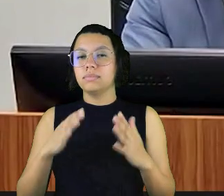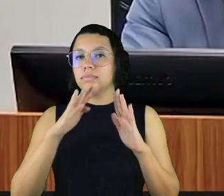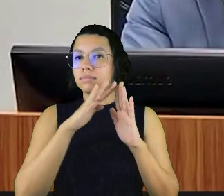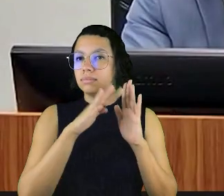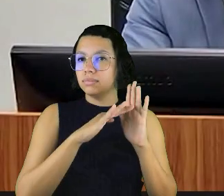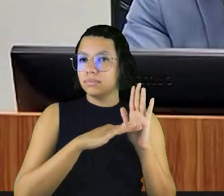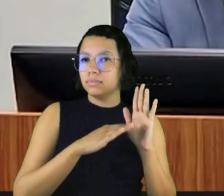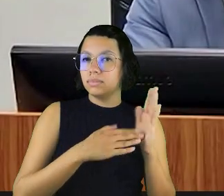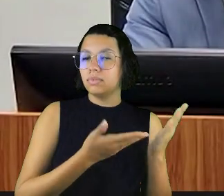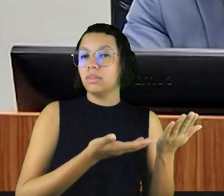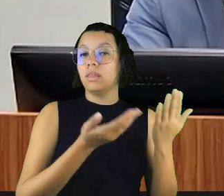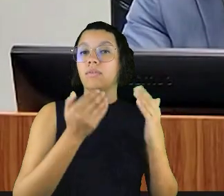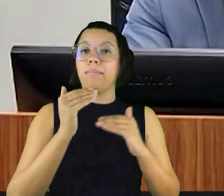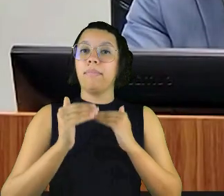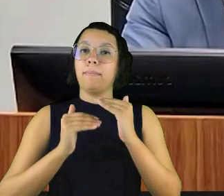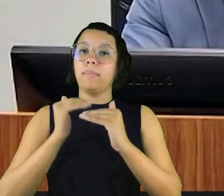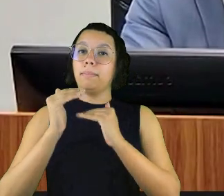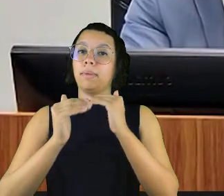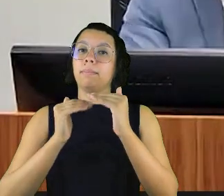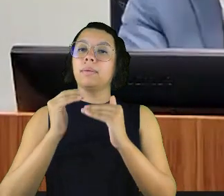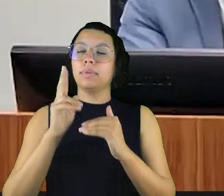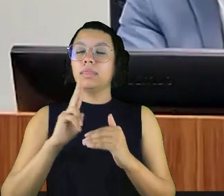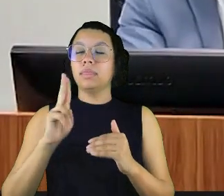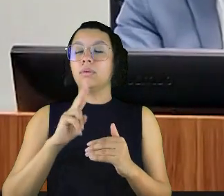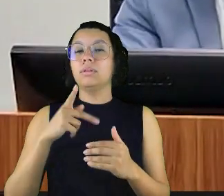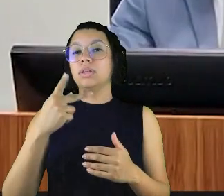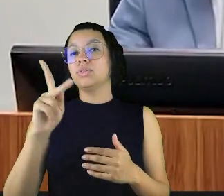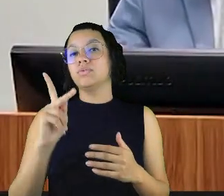em que você trabalha, viu, Marcelo?